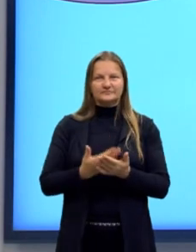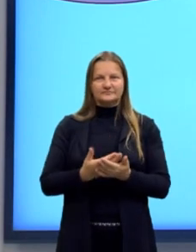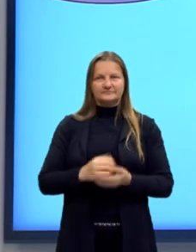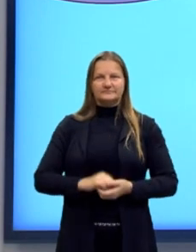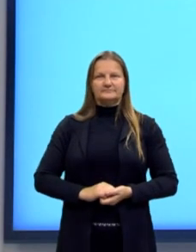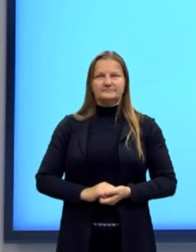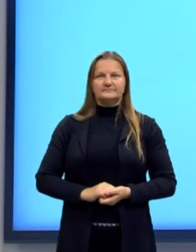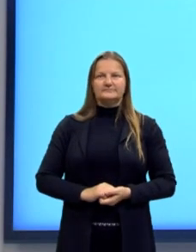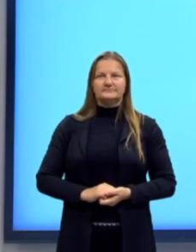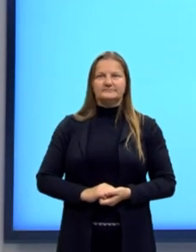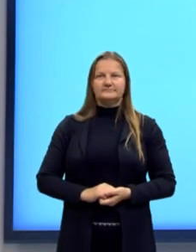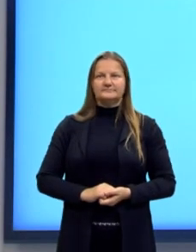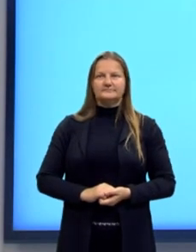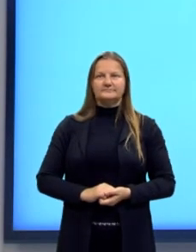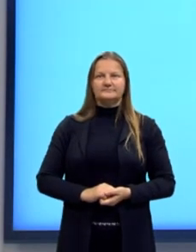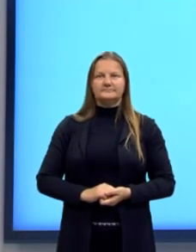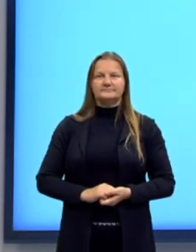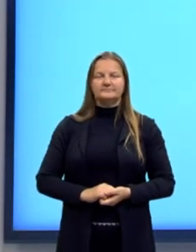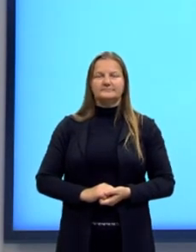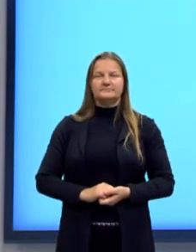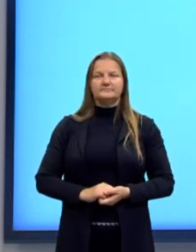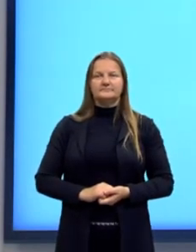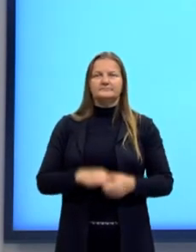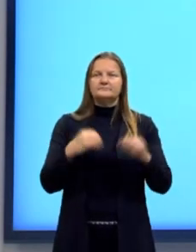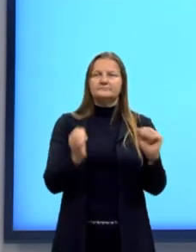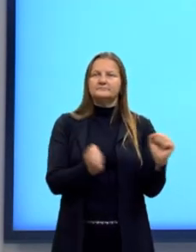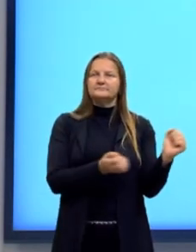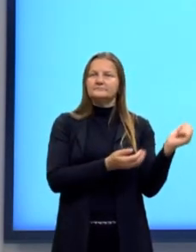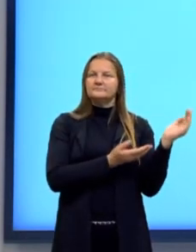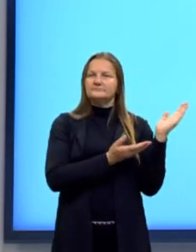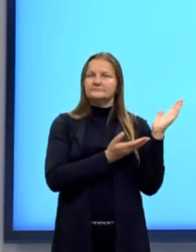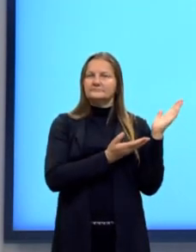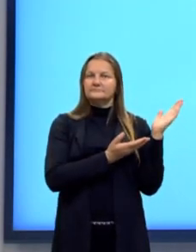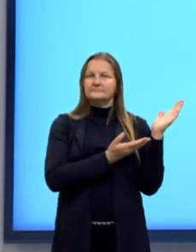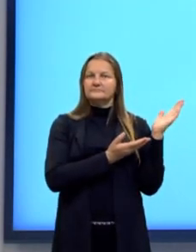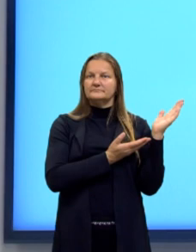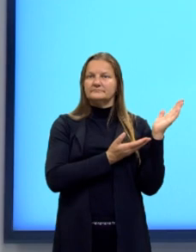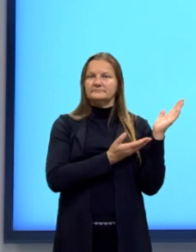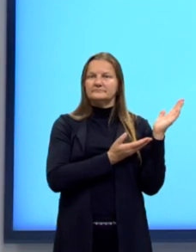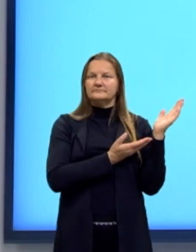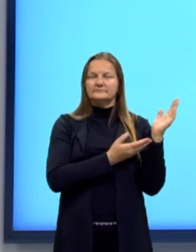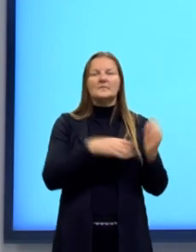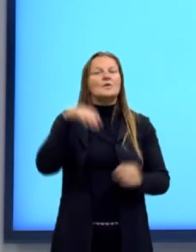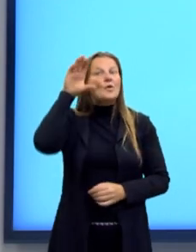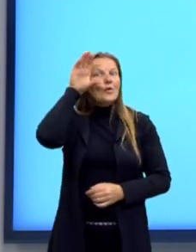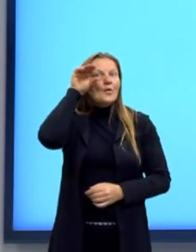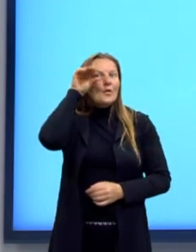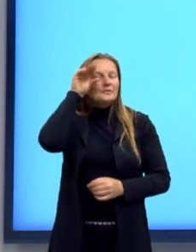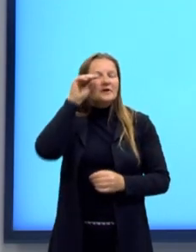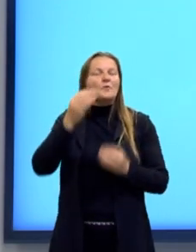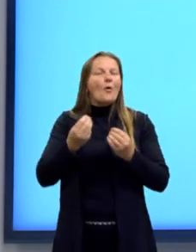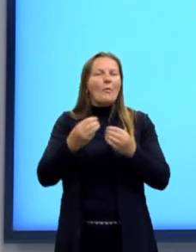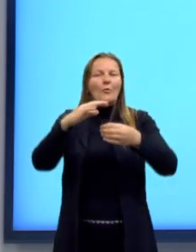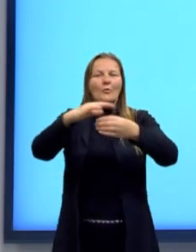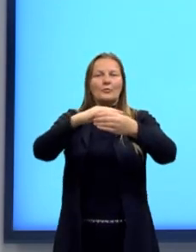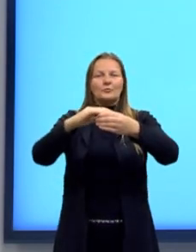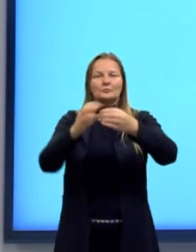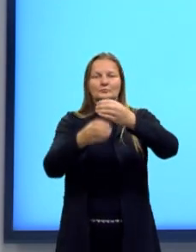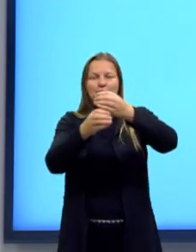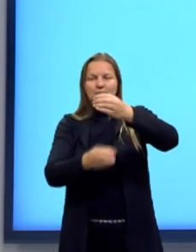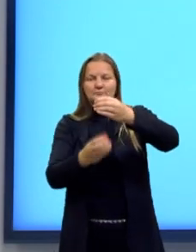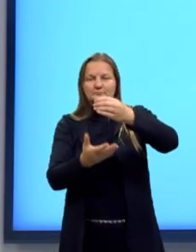hoje e aqui nós podemos observar e nós já falamos sobre planificação né